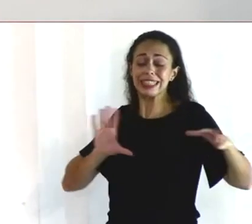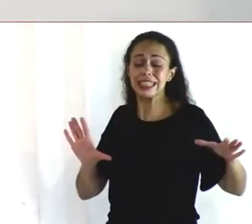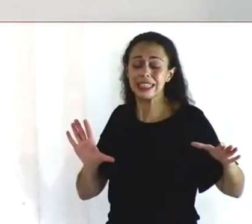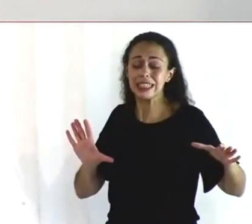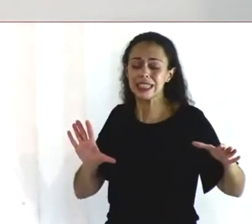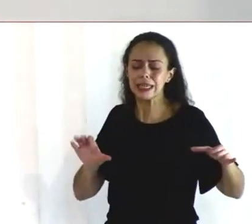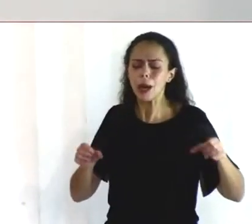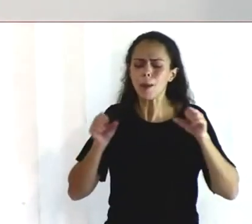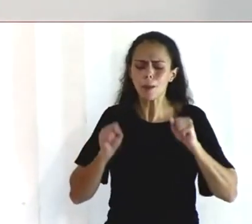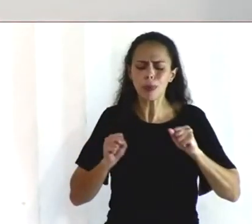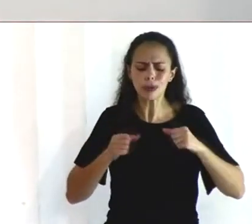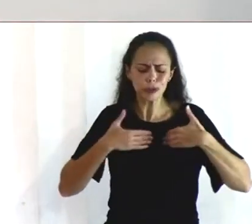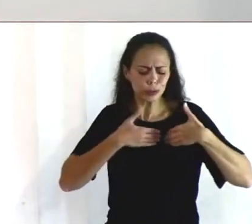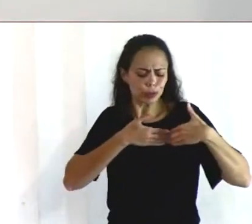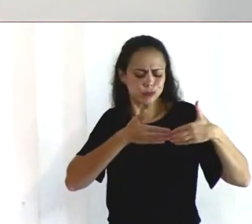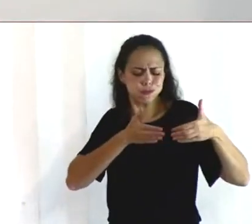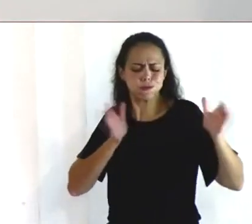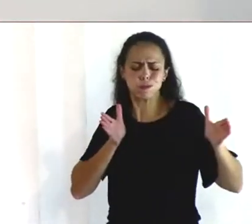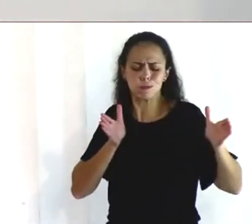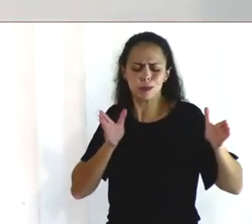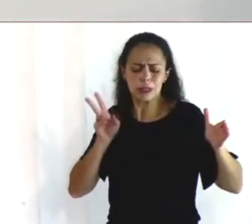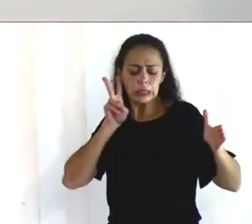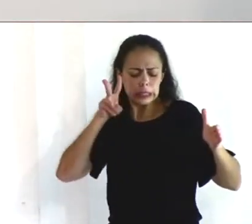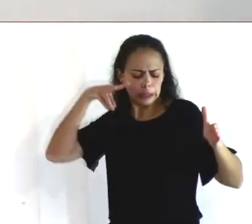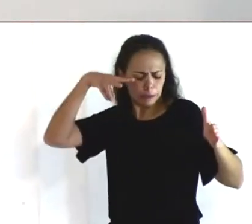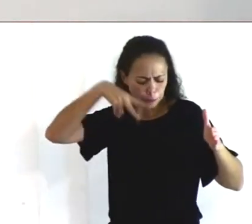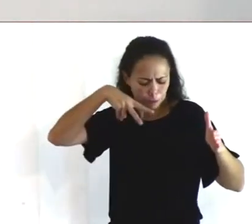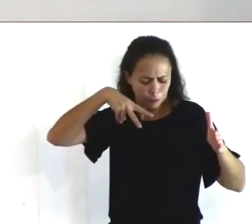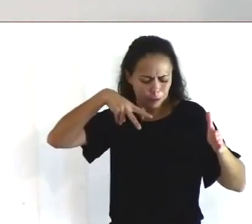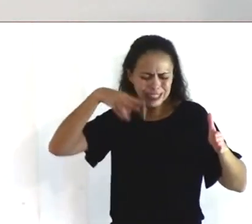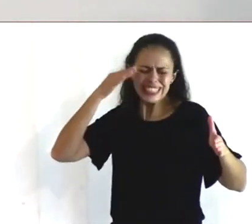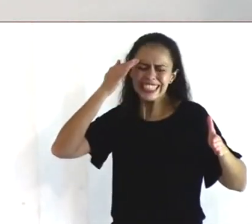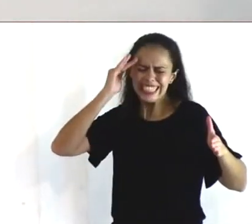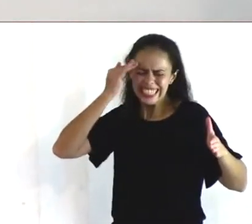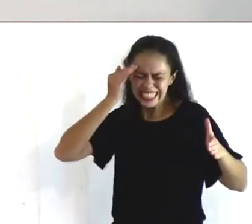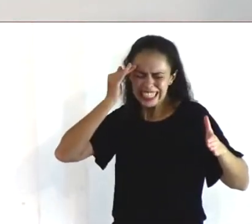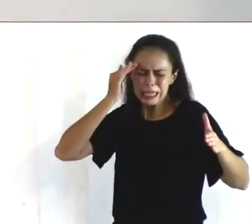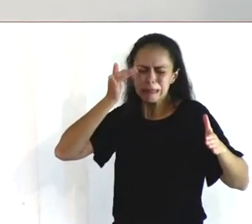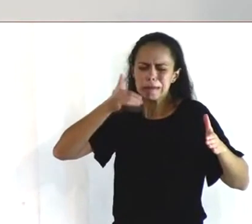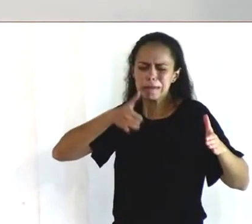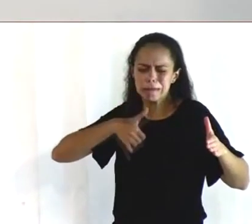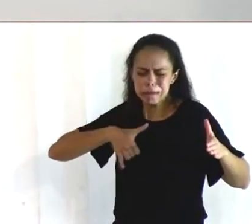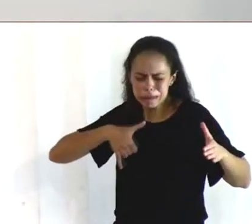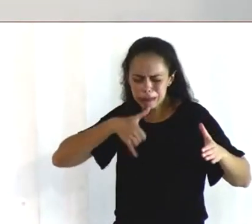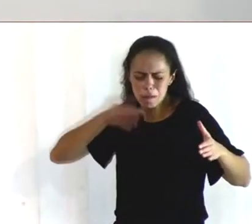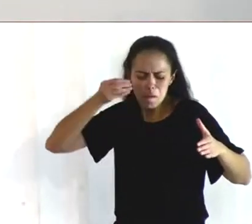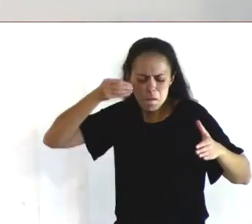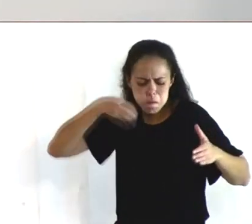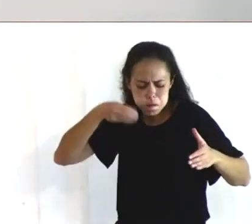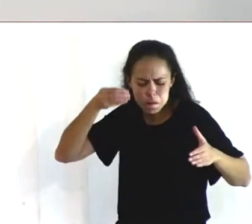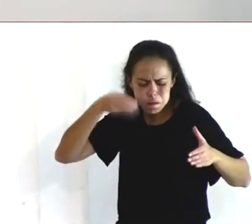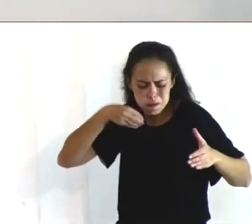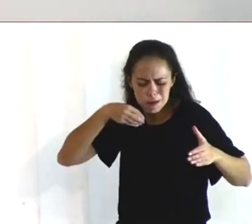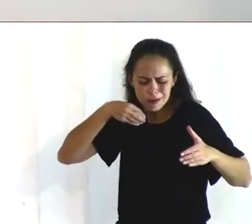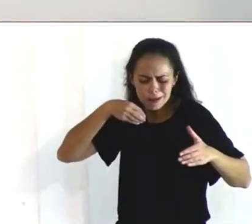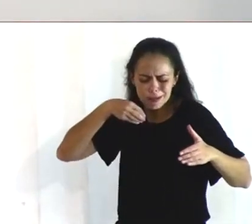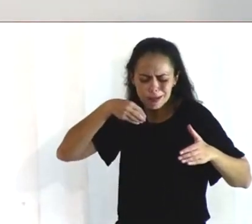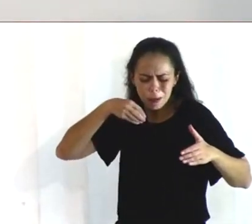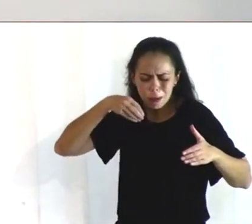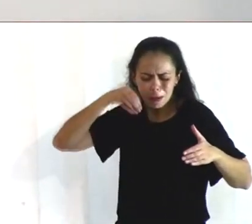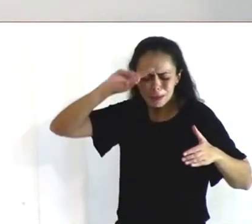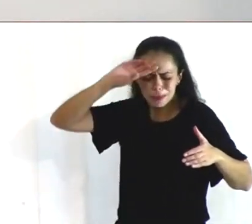Revela-nos para nós mesmos, para que saibamos quem somos, para que a nossa mente não nos engane com os elogios